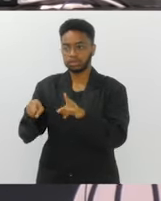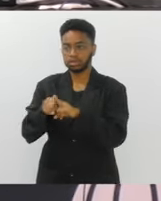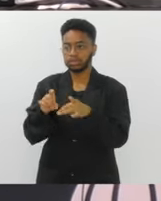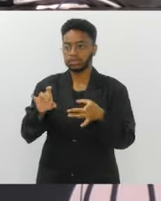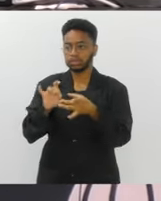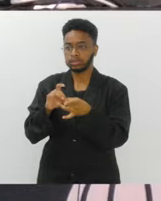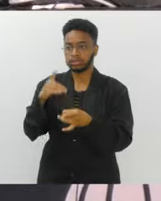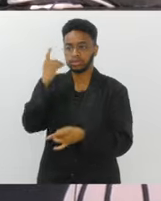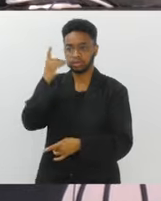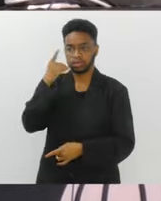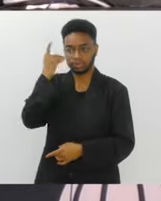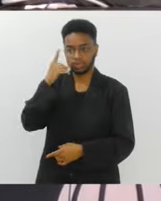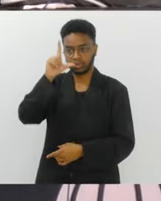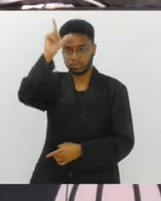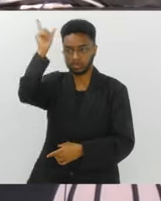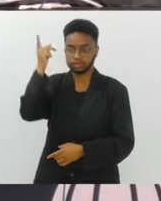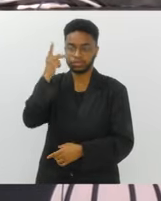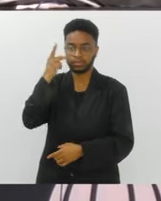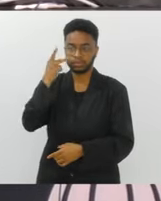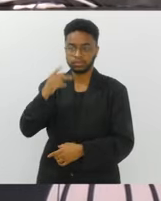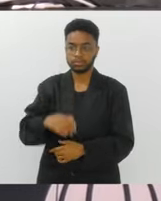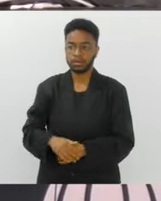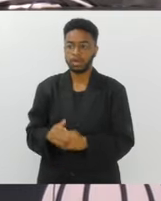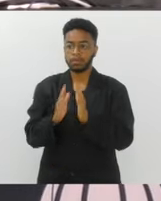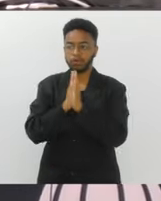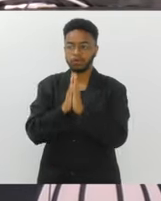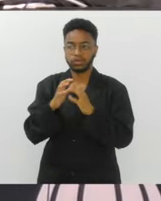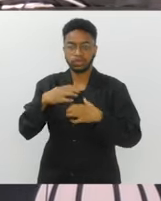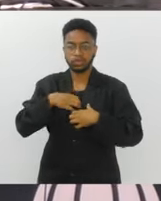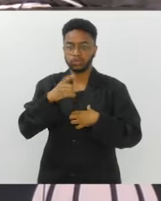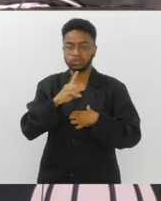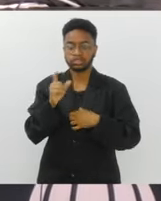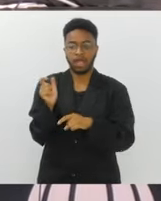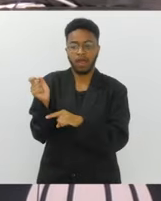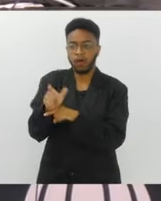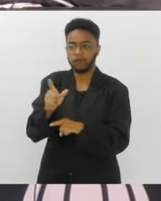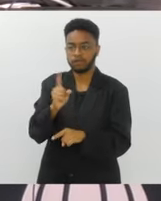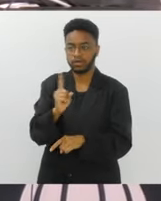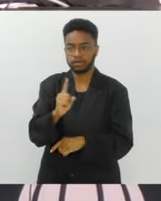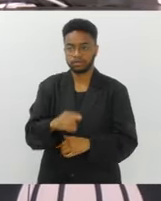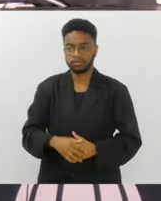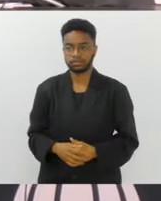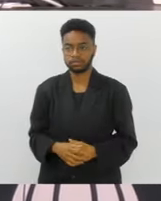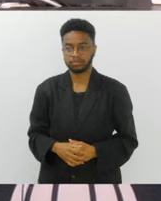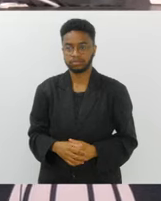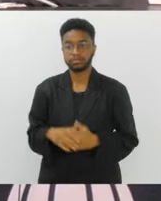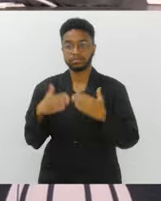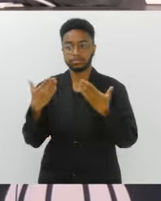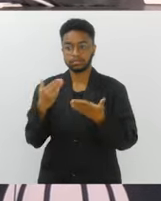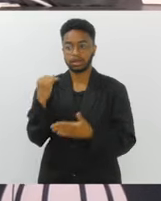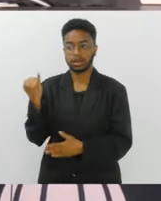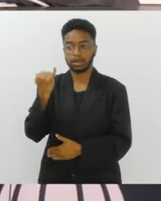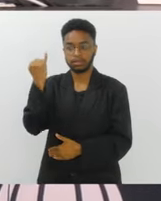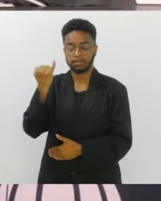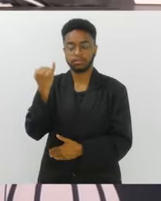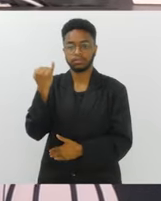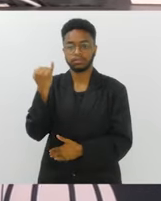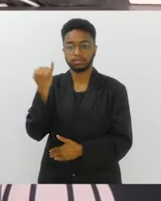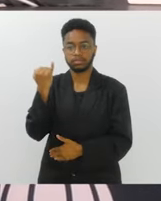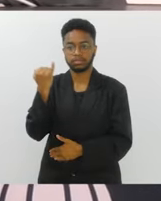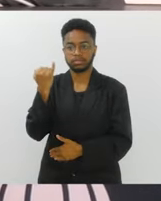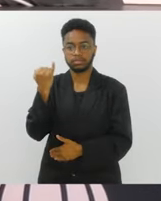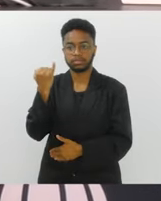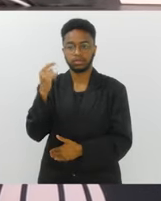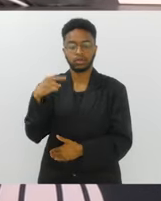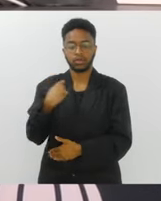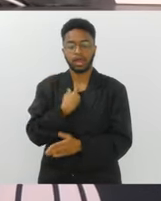com o deputado Luiz Paulo, por favor, não se sinta ofendido. É importante que se liquide